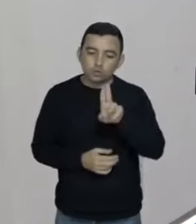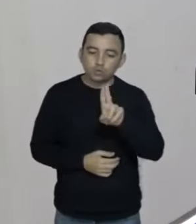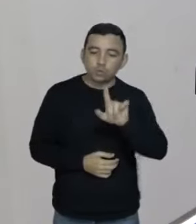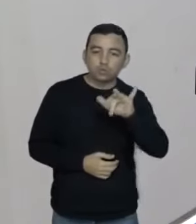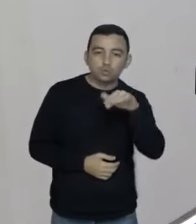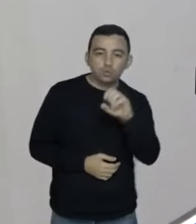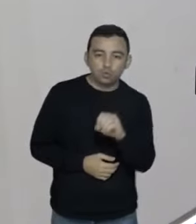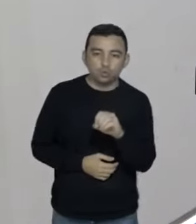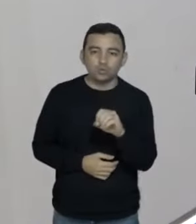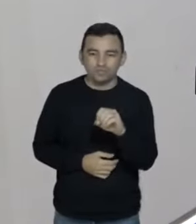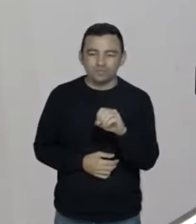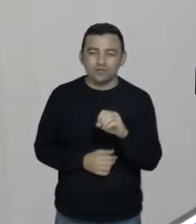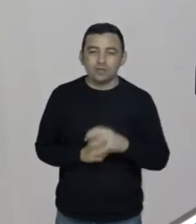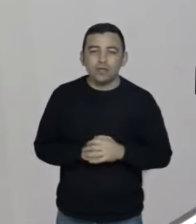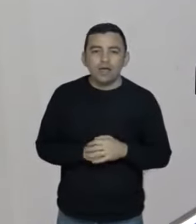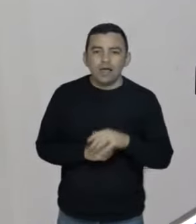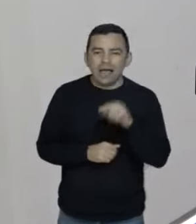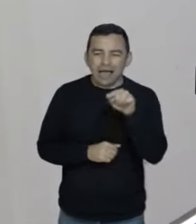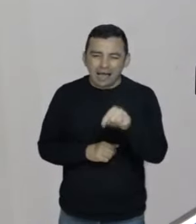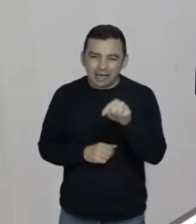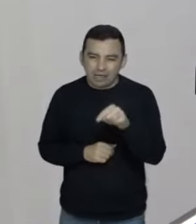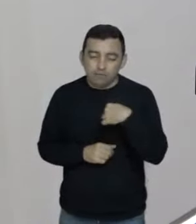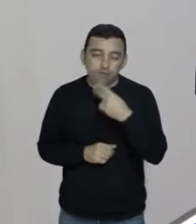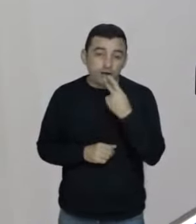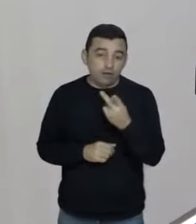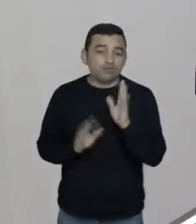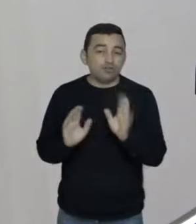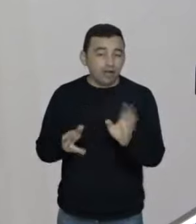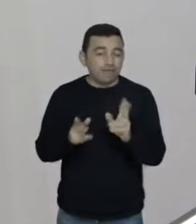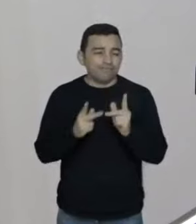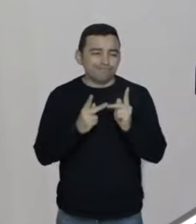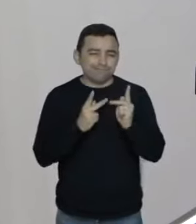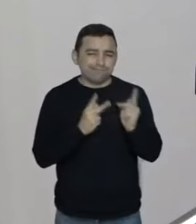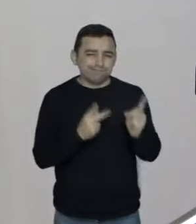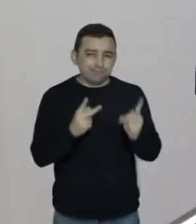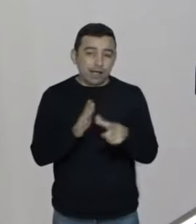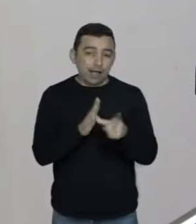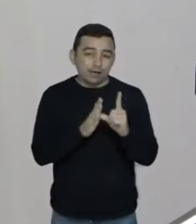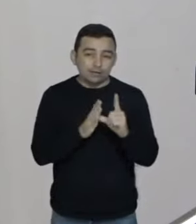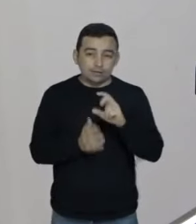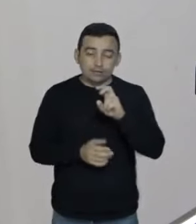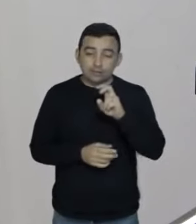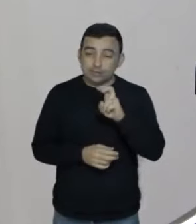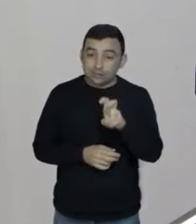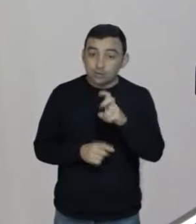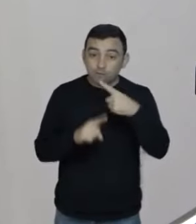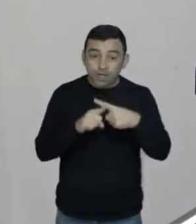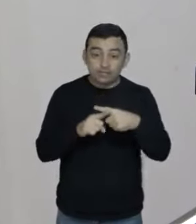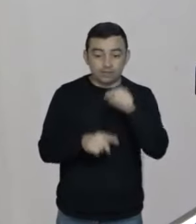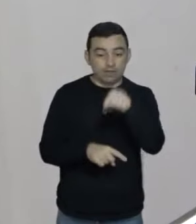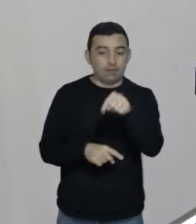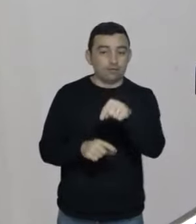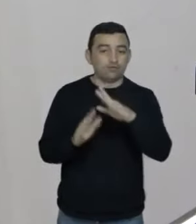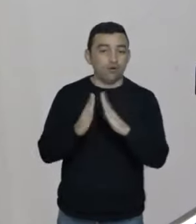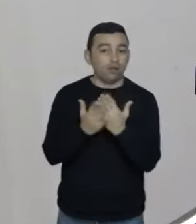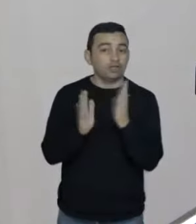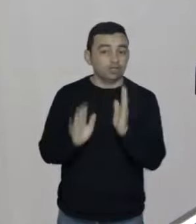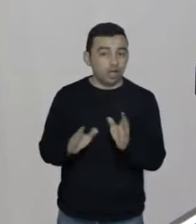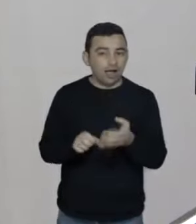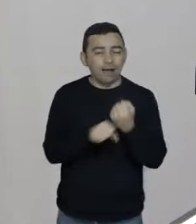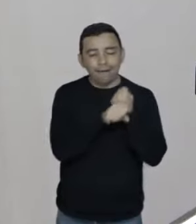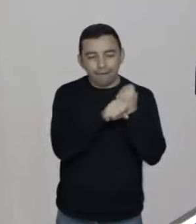Neves Falo isso porque já visitamos mais de cinco vezes essa escola durante alguns